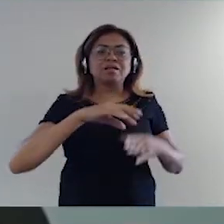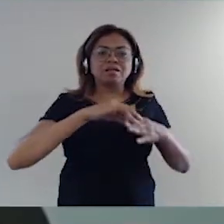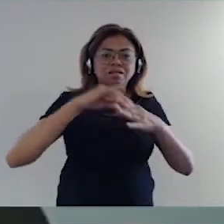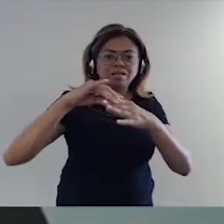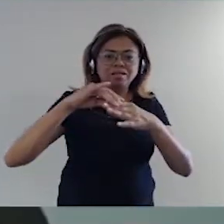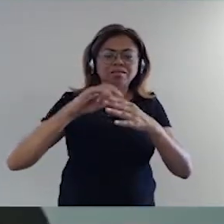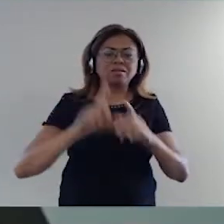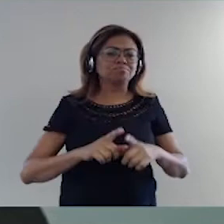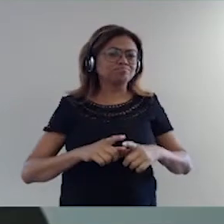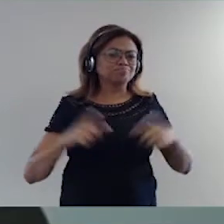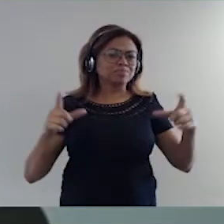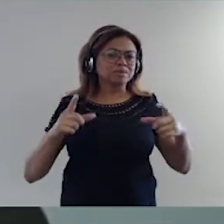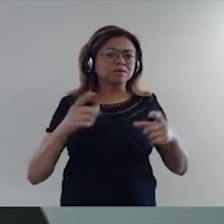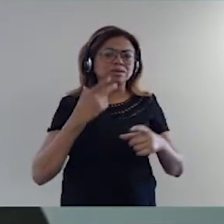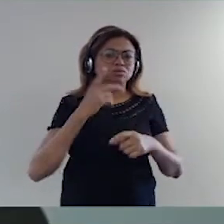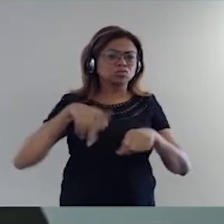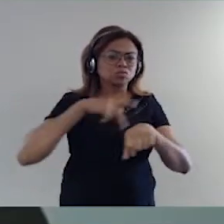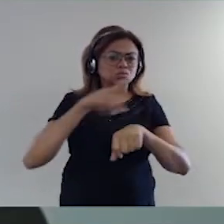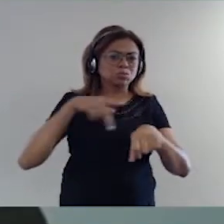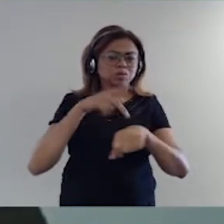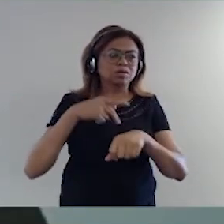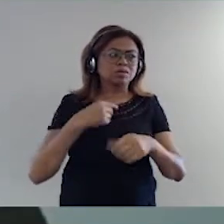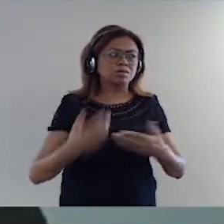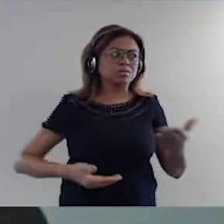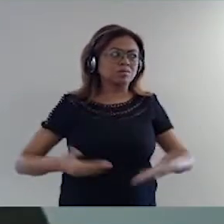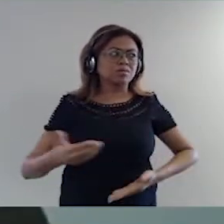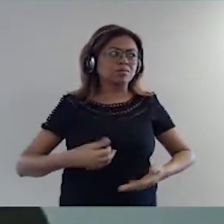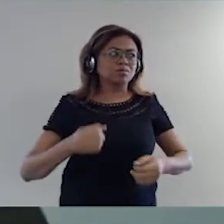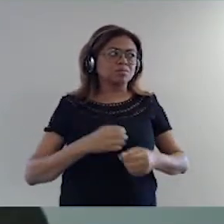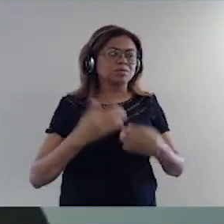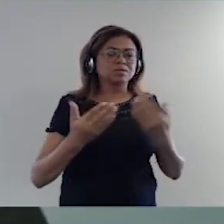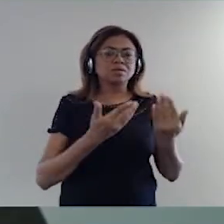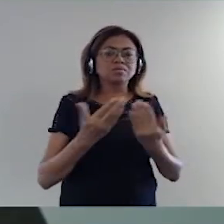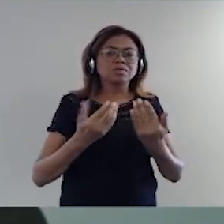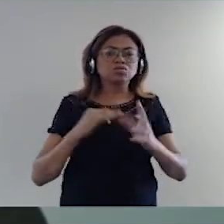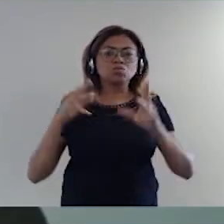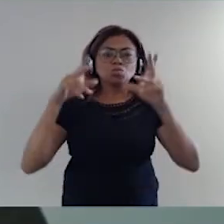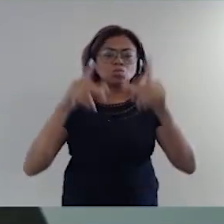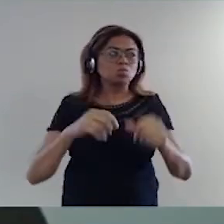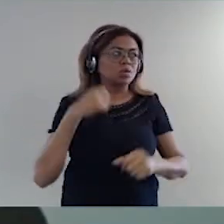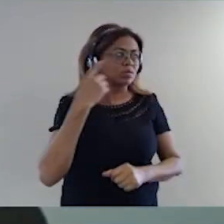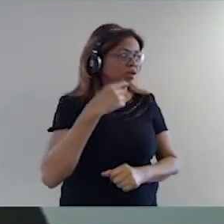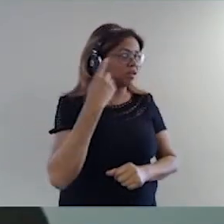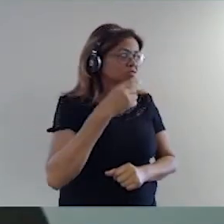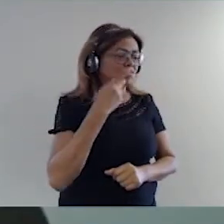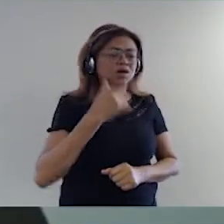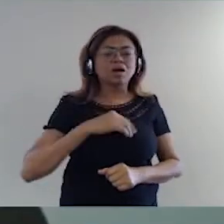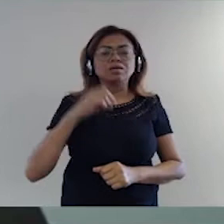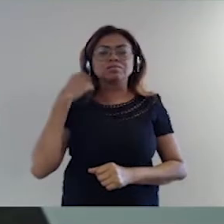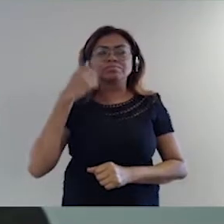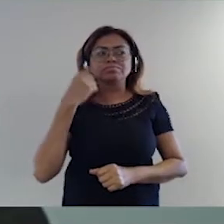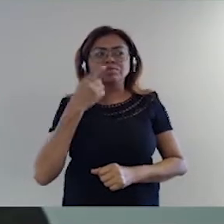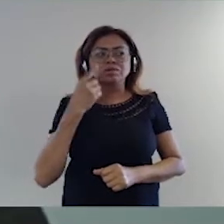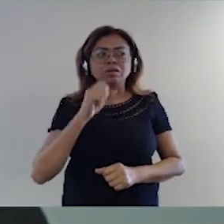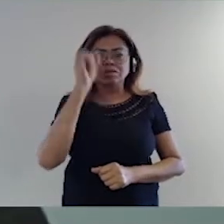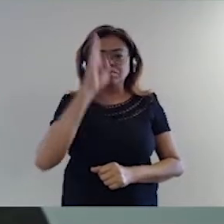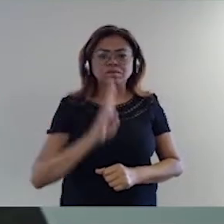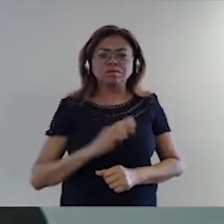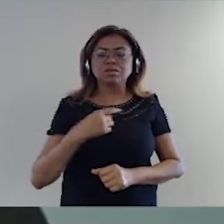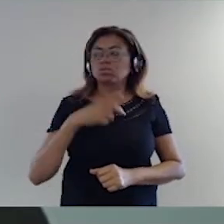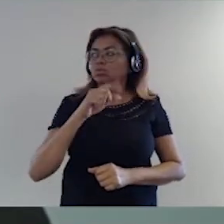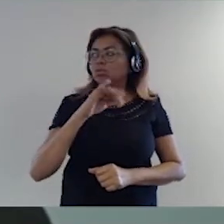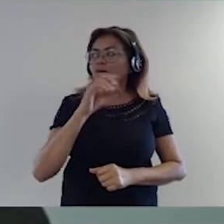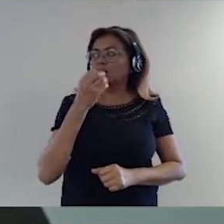maior seccional do país, que serve como paradigma a todos os advogados e advogadas brasileiros, doutor